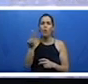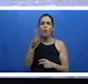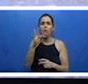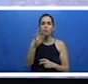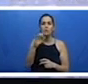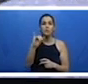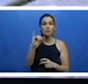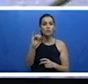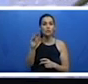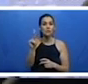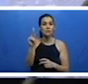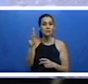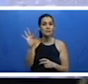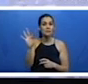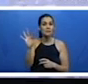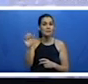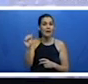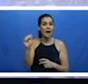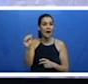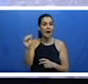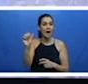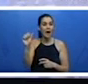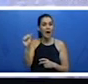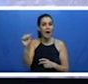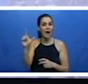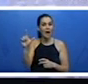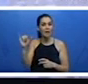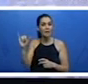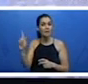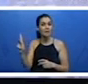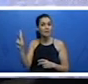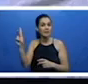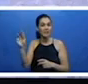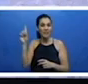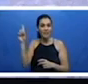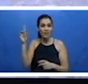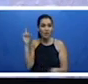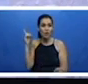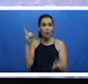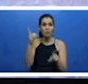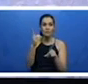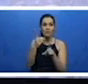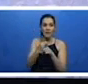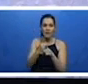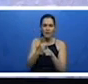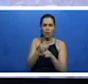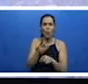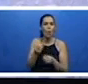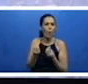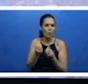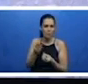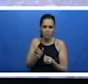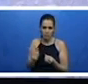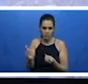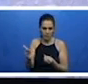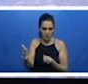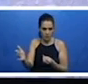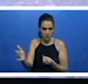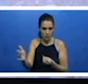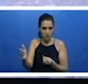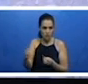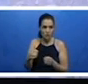fóssil desse animal foi encontrado tem cerca de 375 milhões de anos. Ele é um peixe, ele tem barbatanas, ele